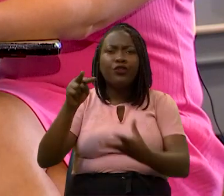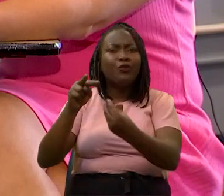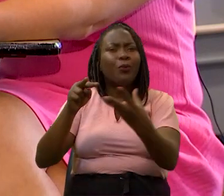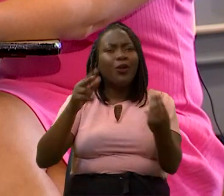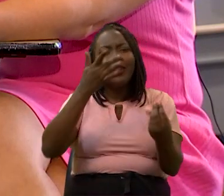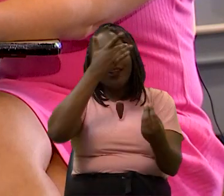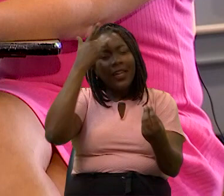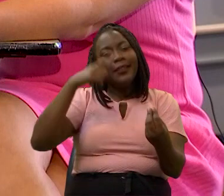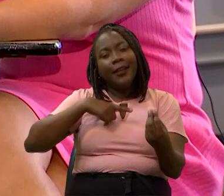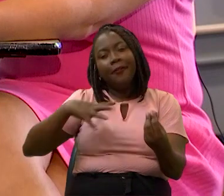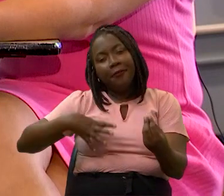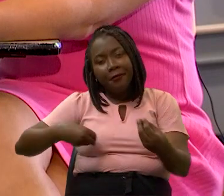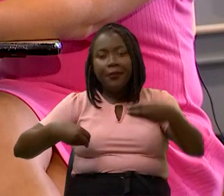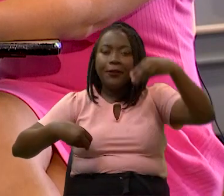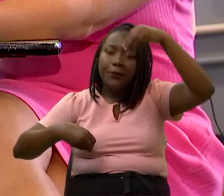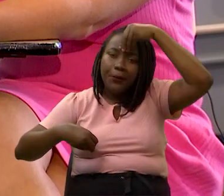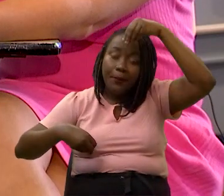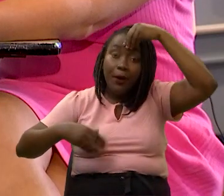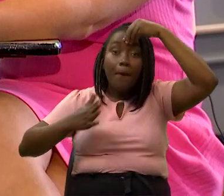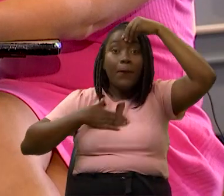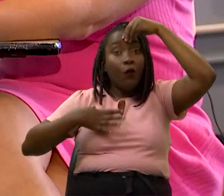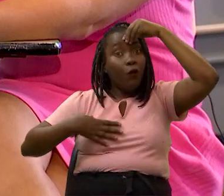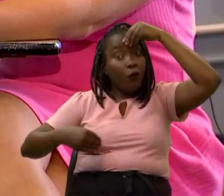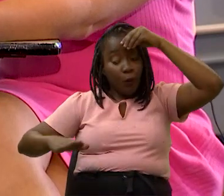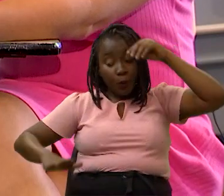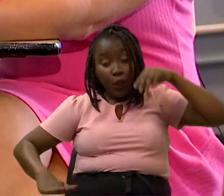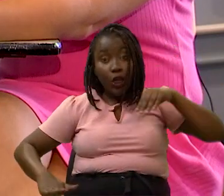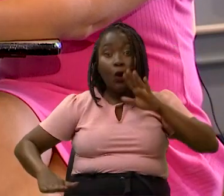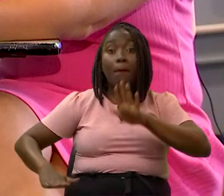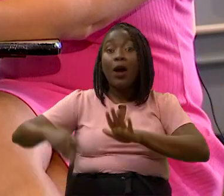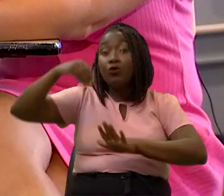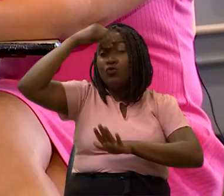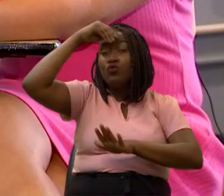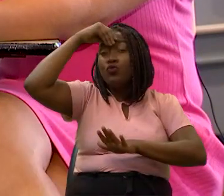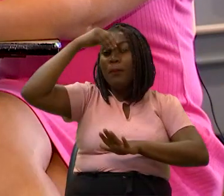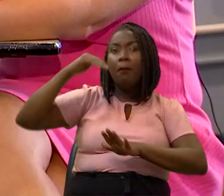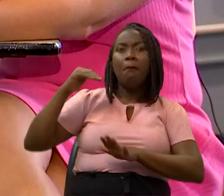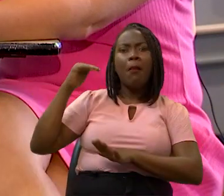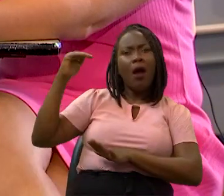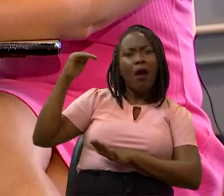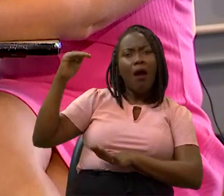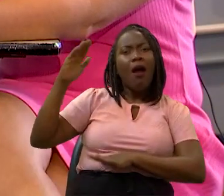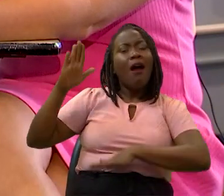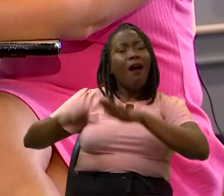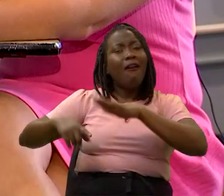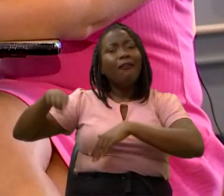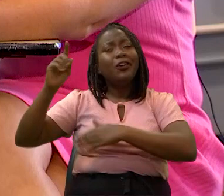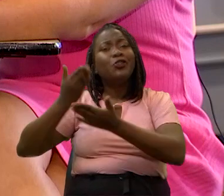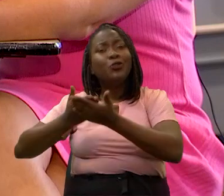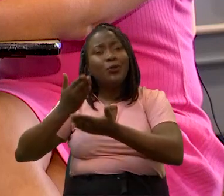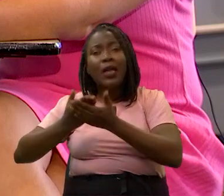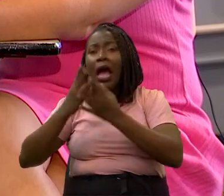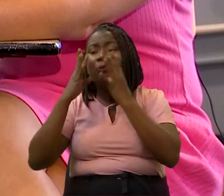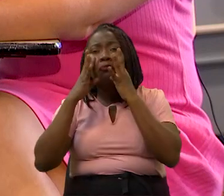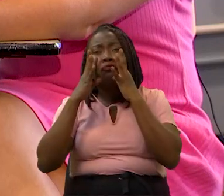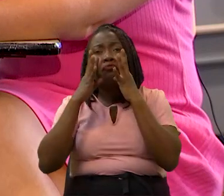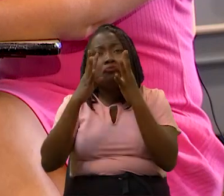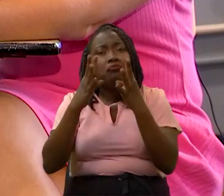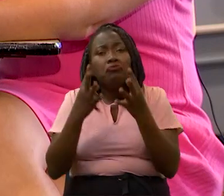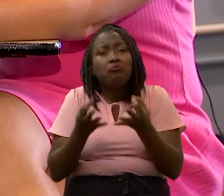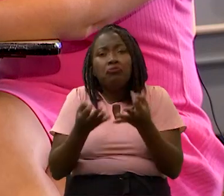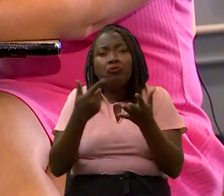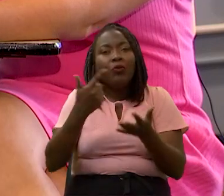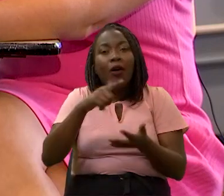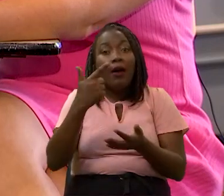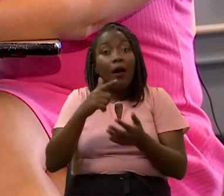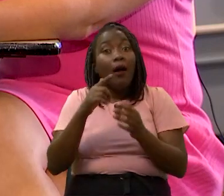muita gente, tenho filho, tenho sobrinho e tal, meu filho ainda é pequenininho, mas meus sobrinhos maiores, às vezes vai estudar, tal, não prestou